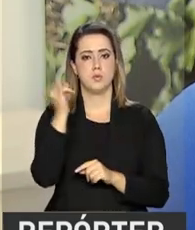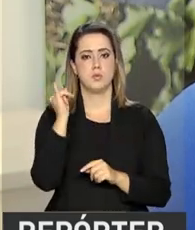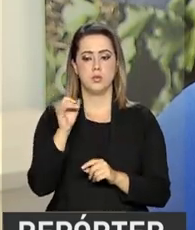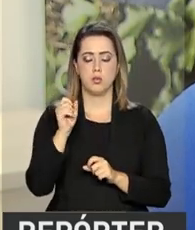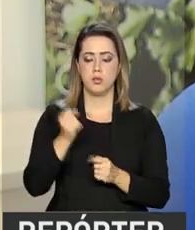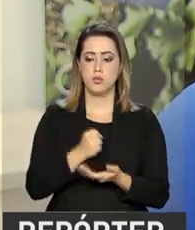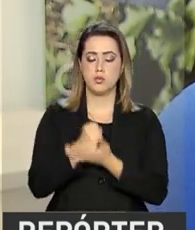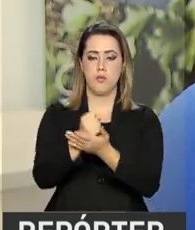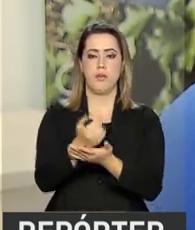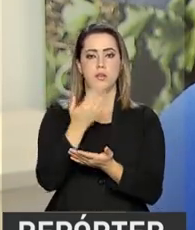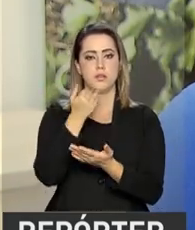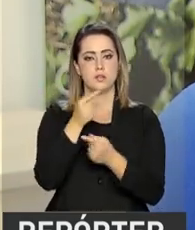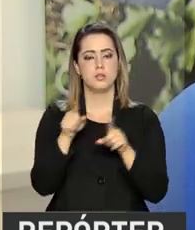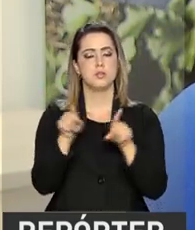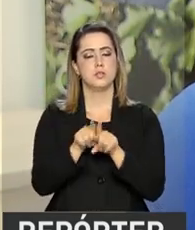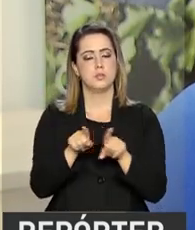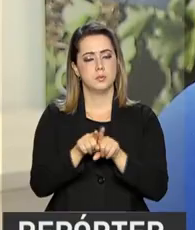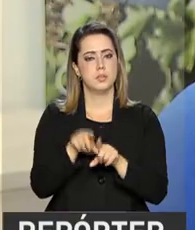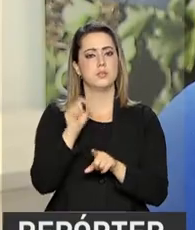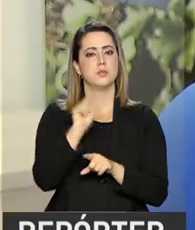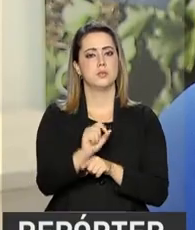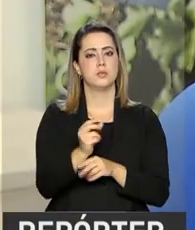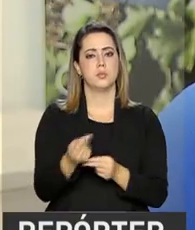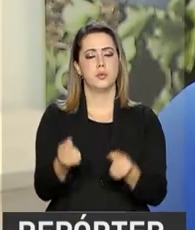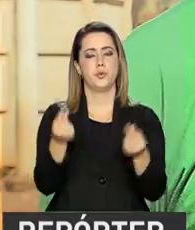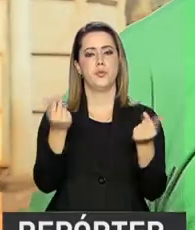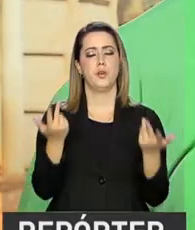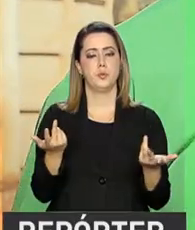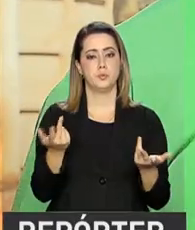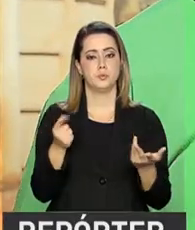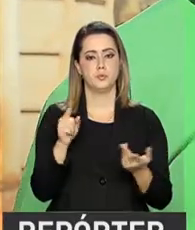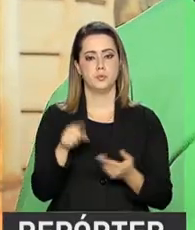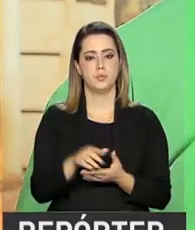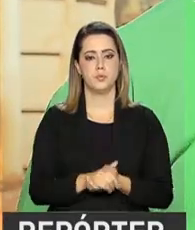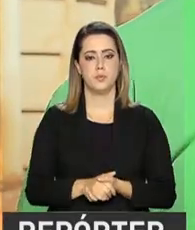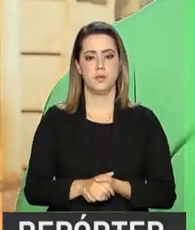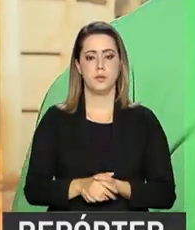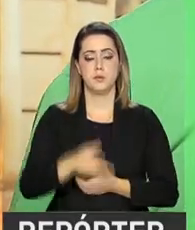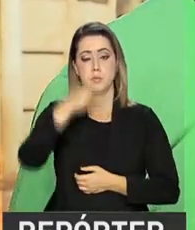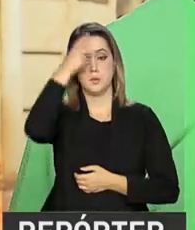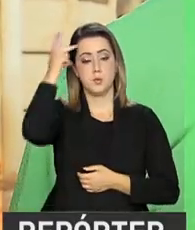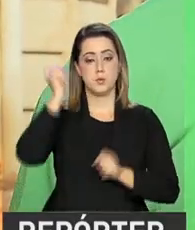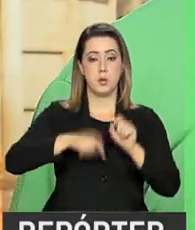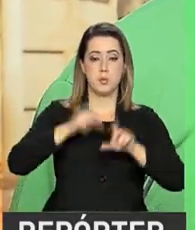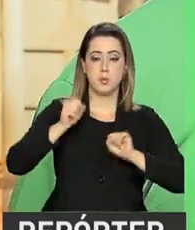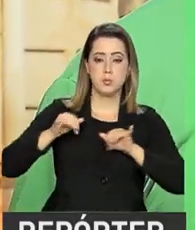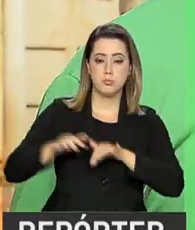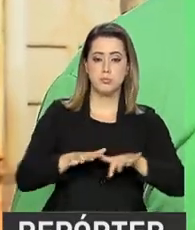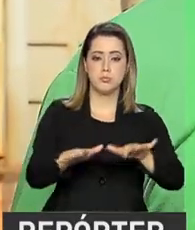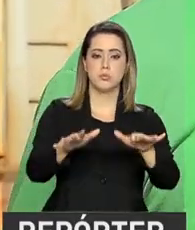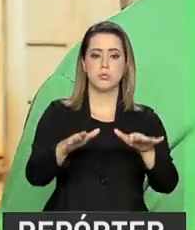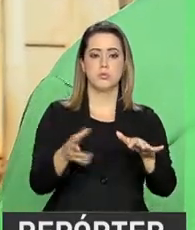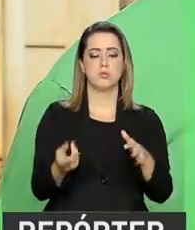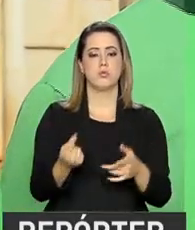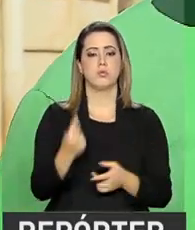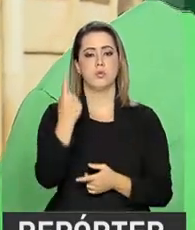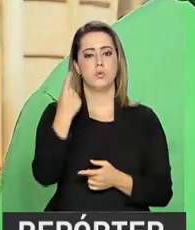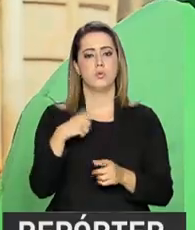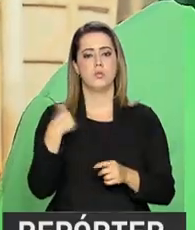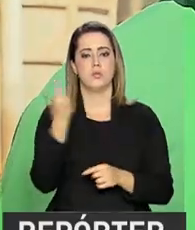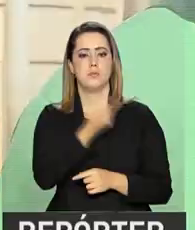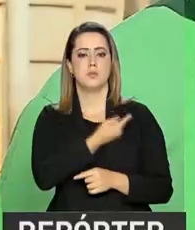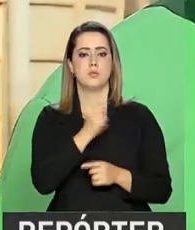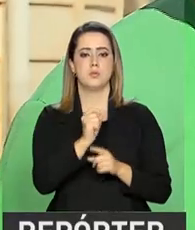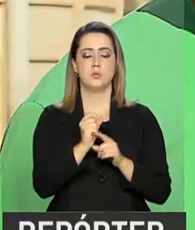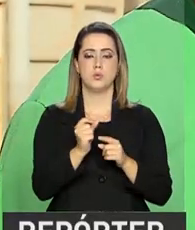produção, na oferta de alimentos e, logicamente, no preço dos alimentos. O grande produtor, ele vale muito, mas nós somos